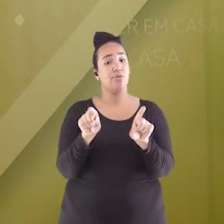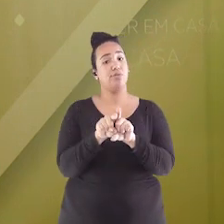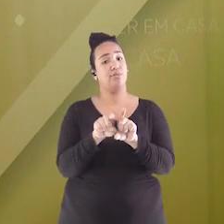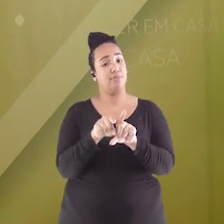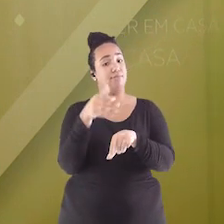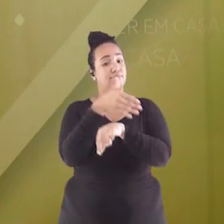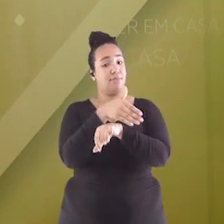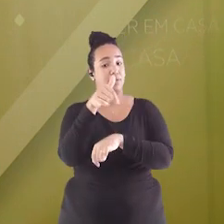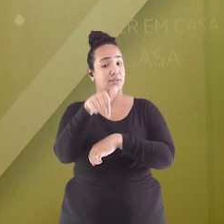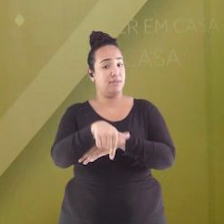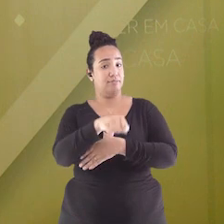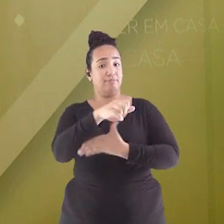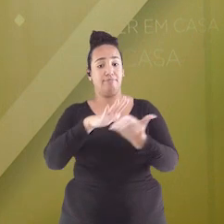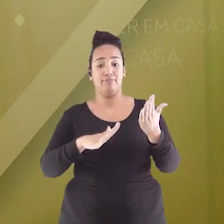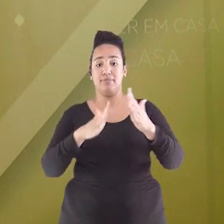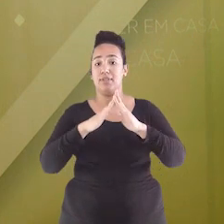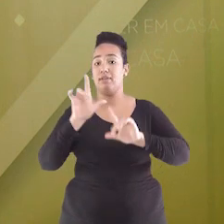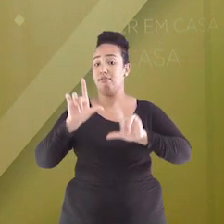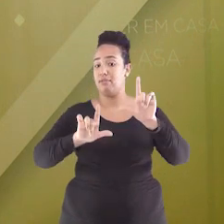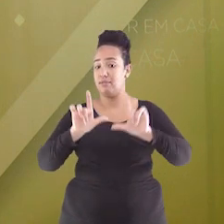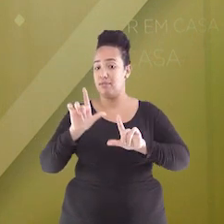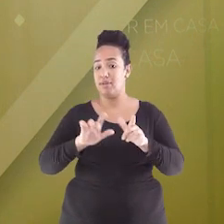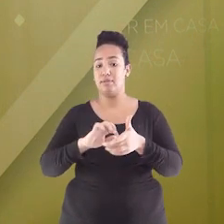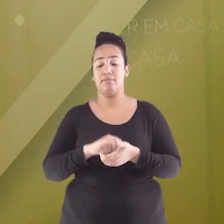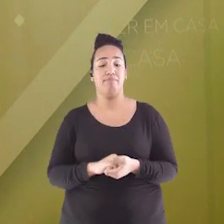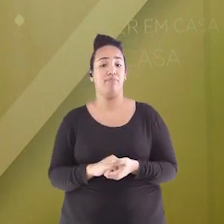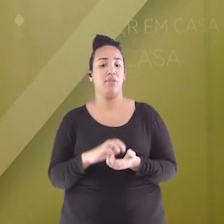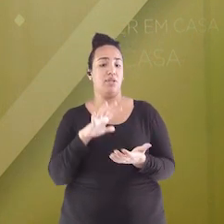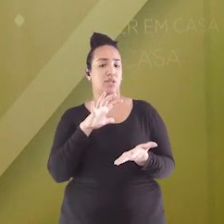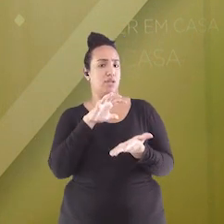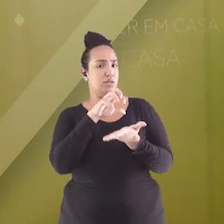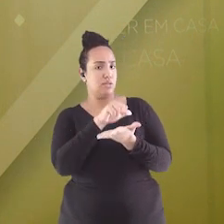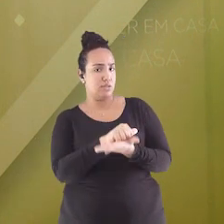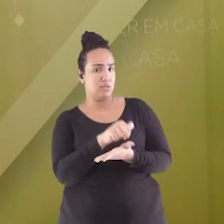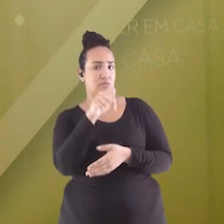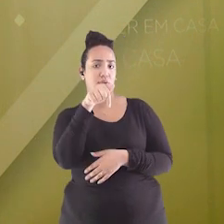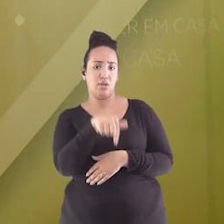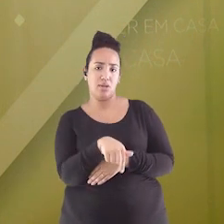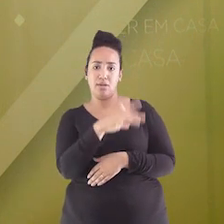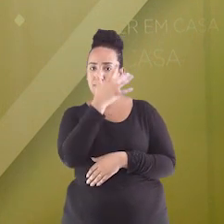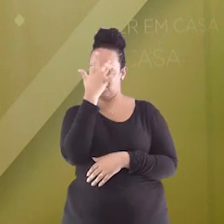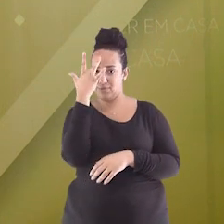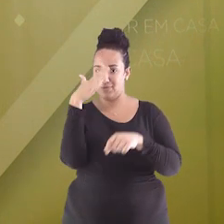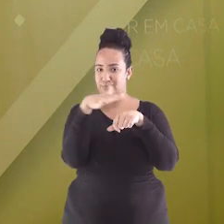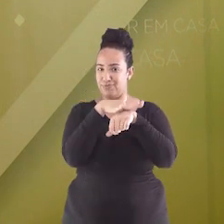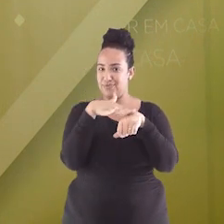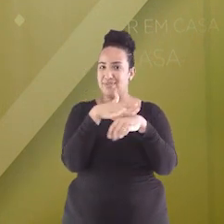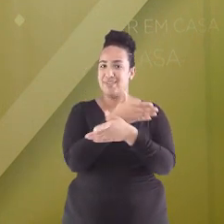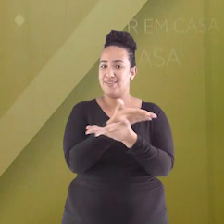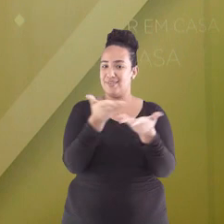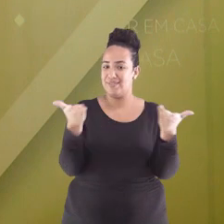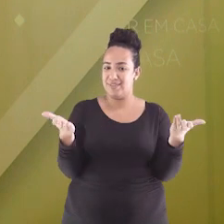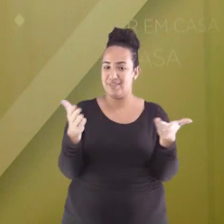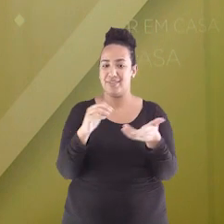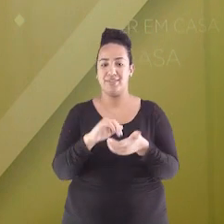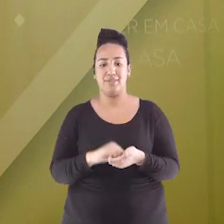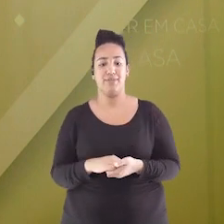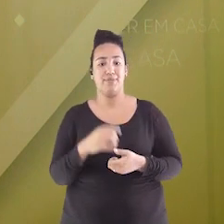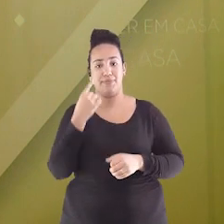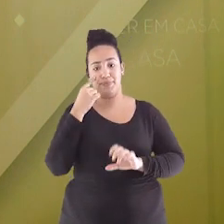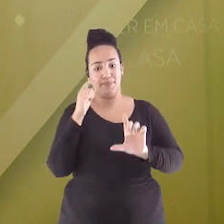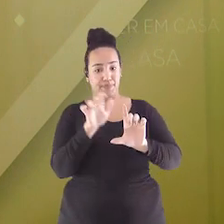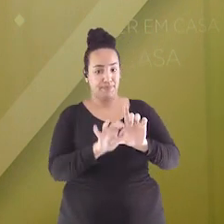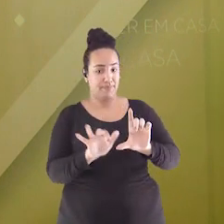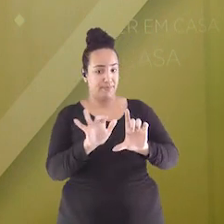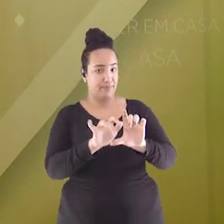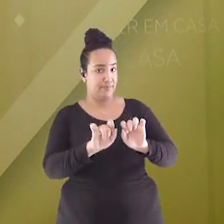Casa na TV. É só se inscreverem que a nossa produção entrará em contato com vocês. É só vocês entrarem, ó, por esse